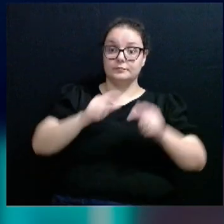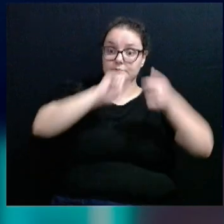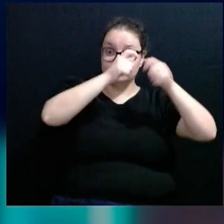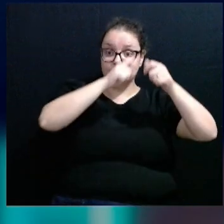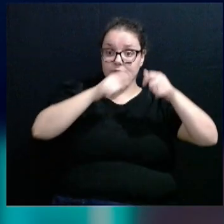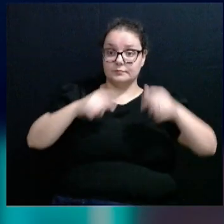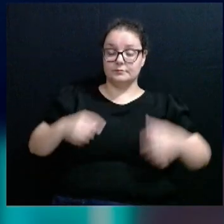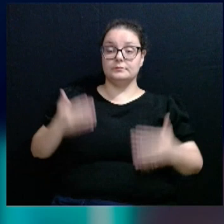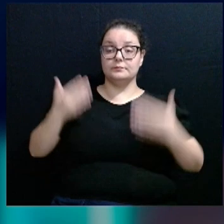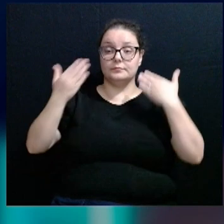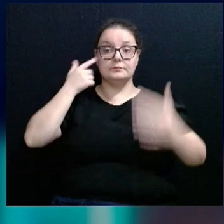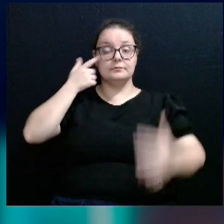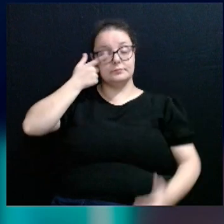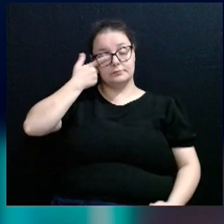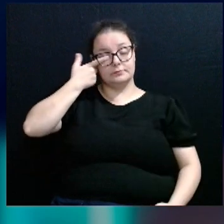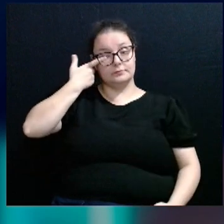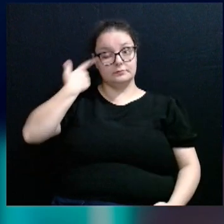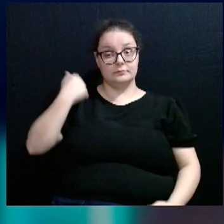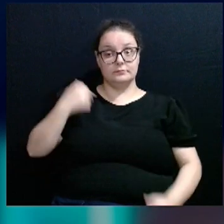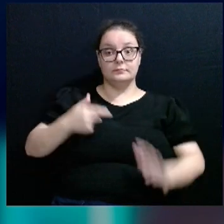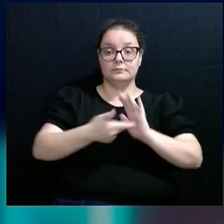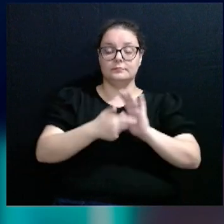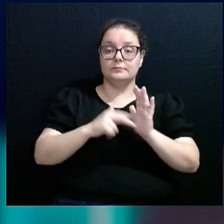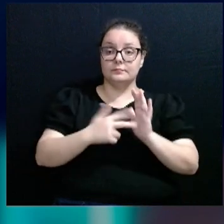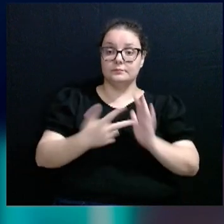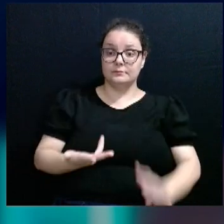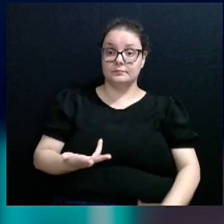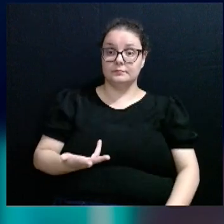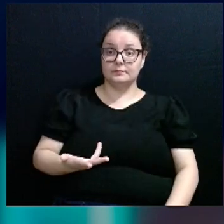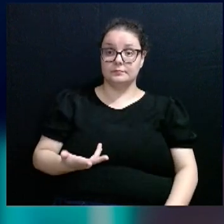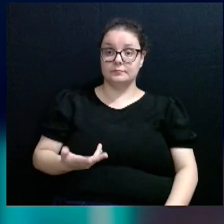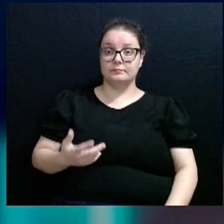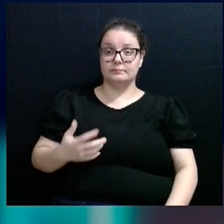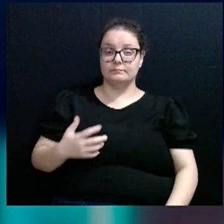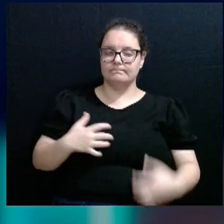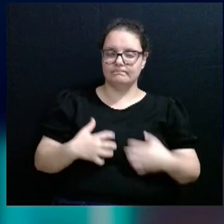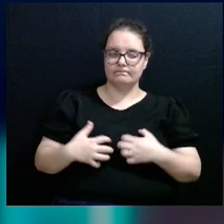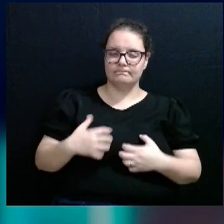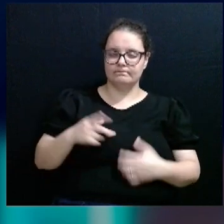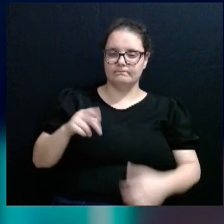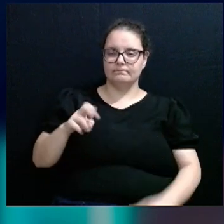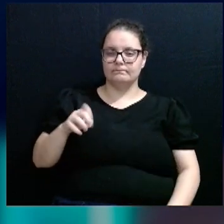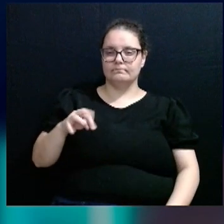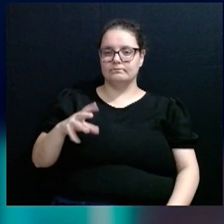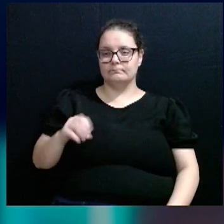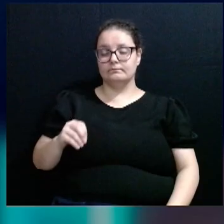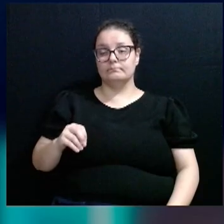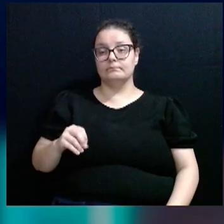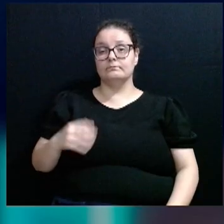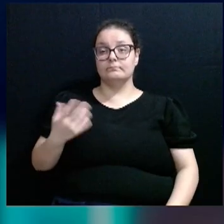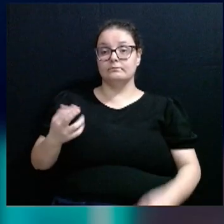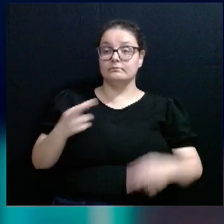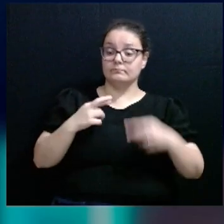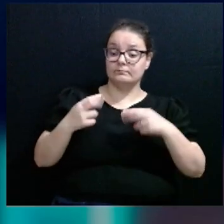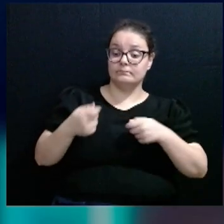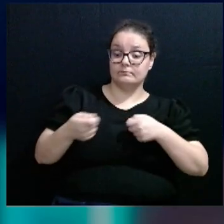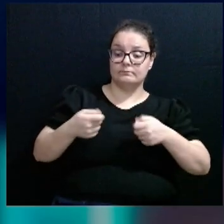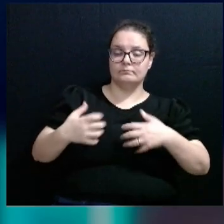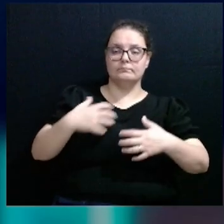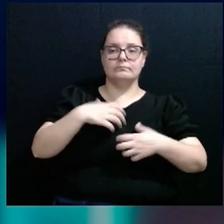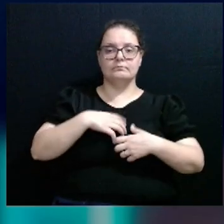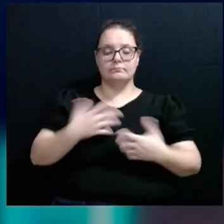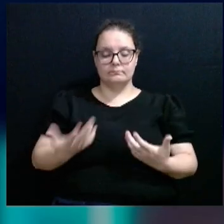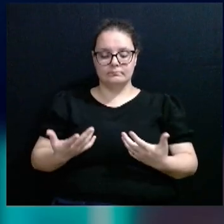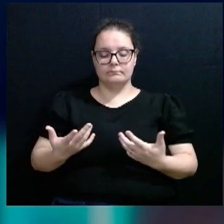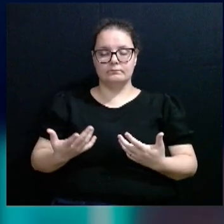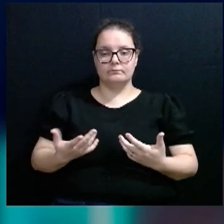uma significativa perturbação, tanto na cognição, na regulação emocional, ou outras partes